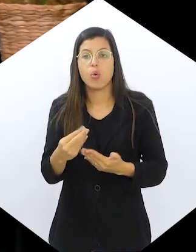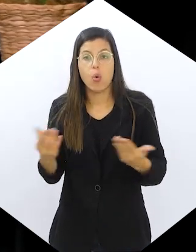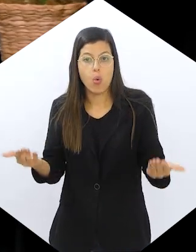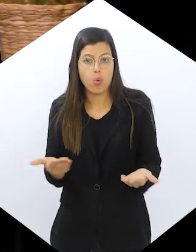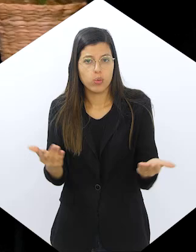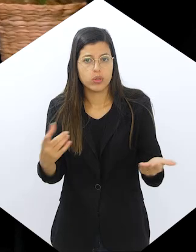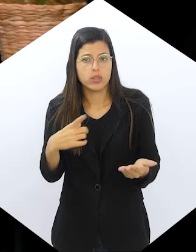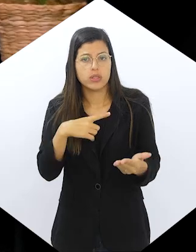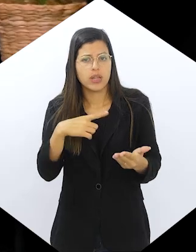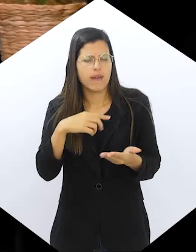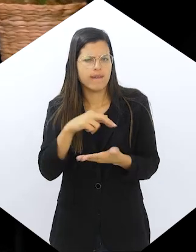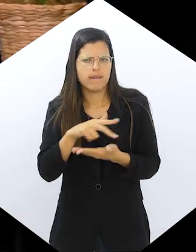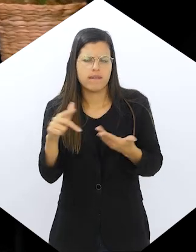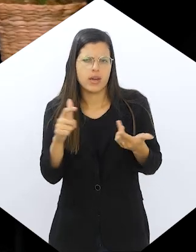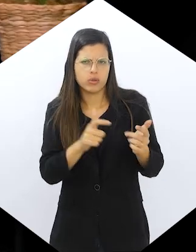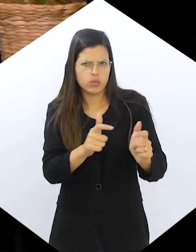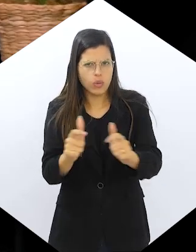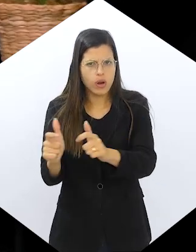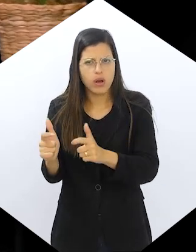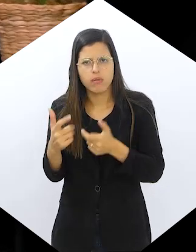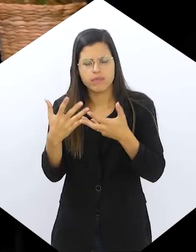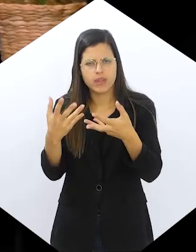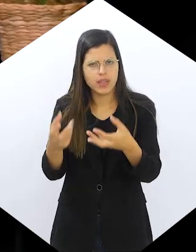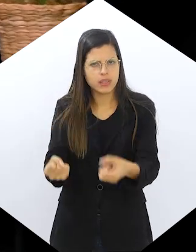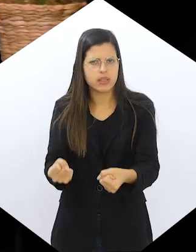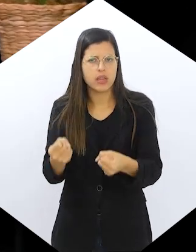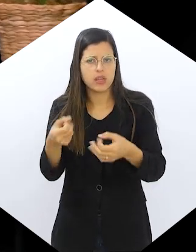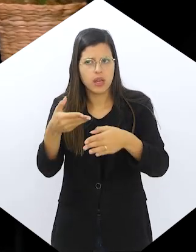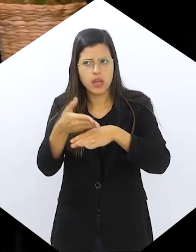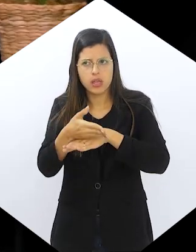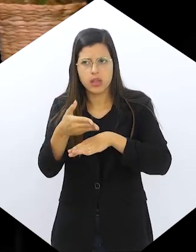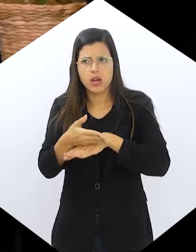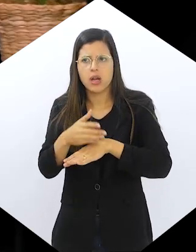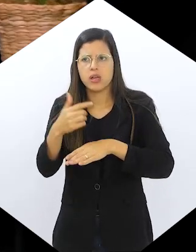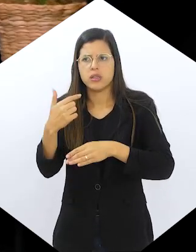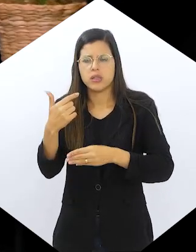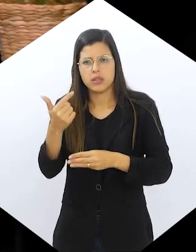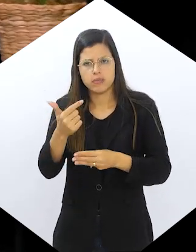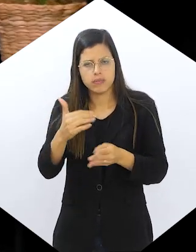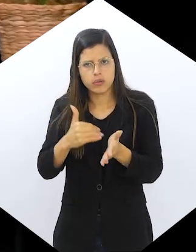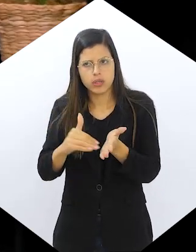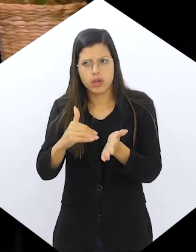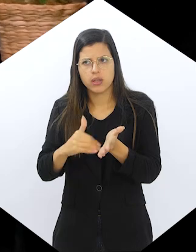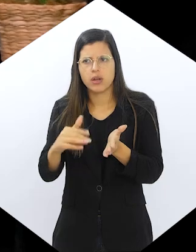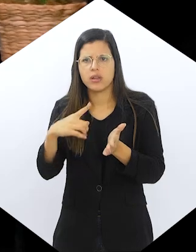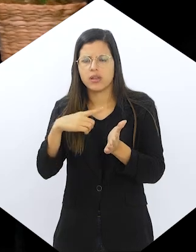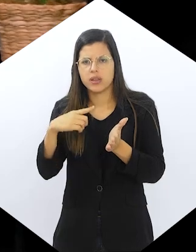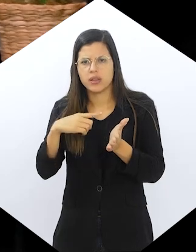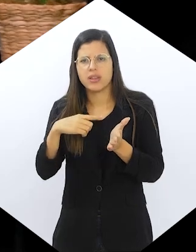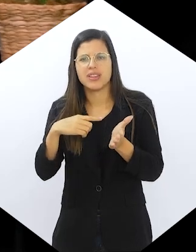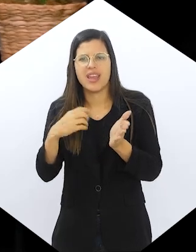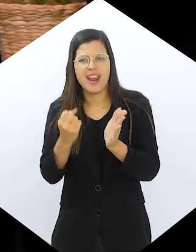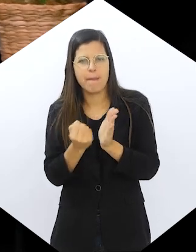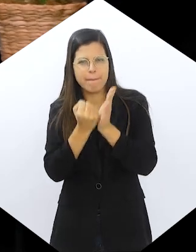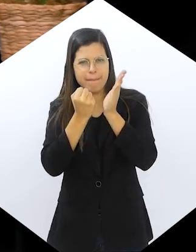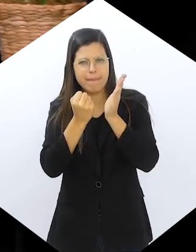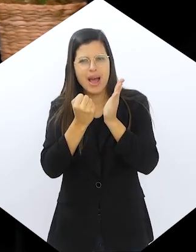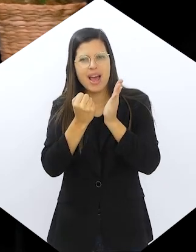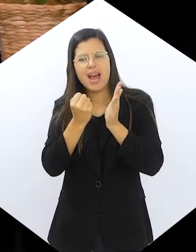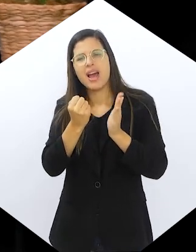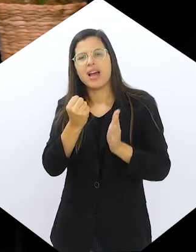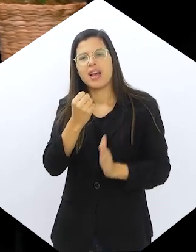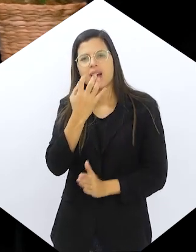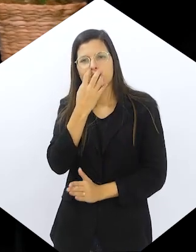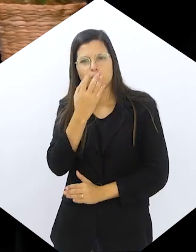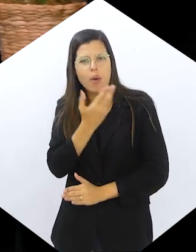dia tem diversos locais que já aceitam a entrada. A gente até na própria subsecretaria tem o selo Pet Friendly, então assim, tem restaurante que eu